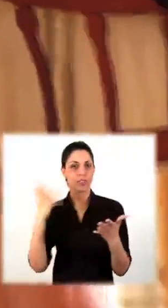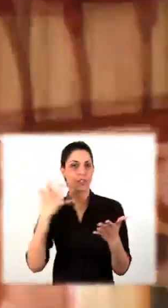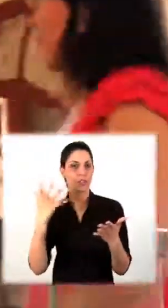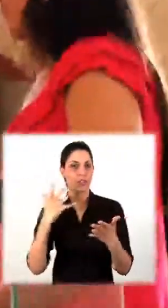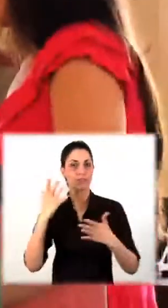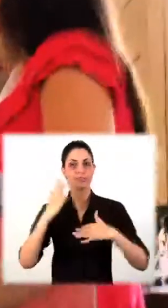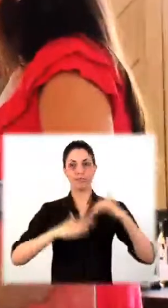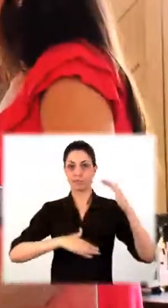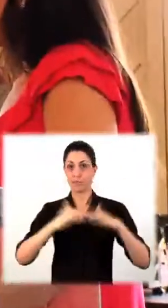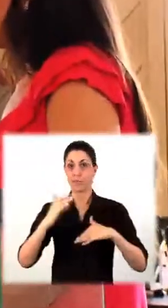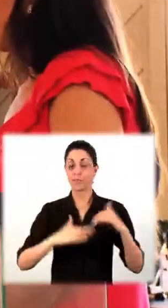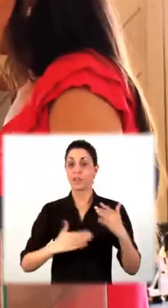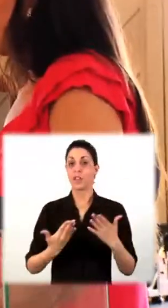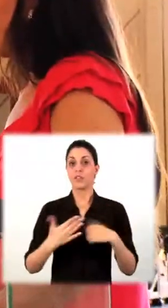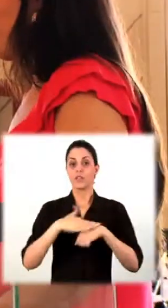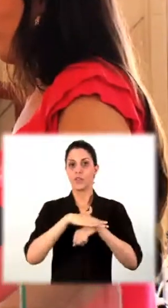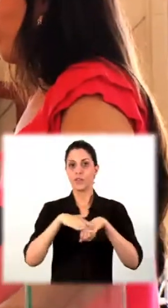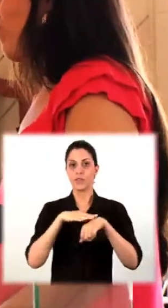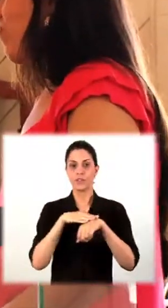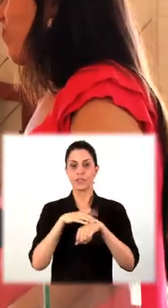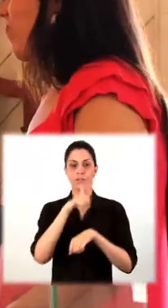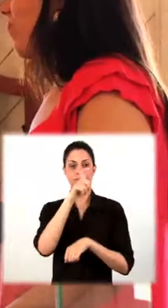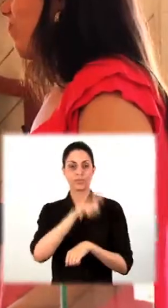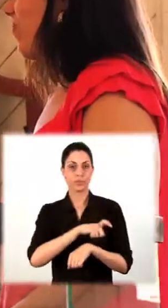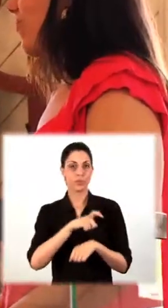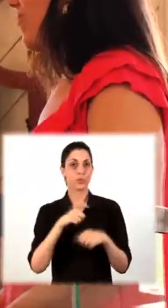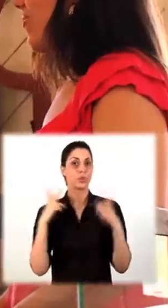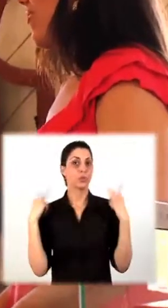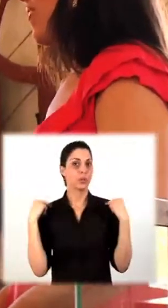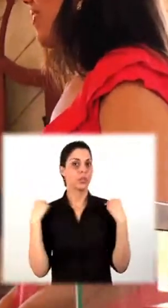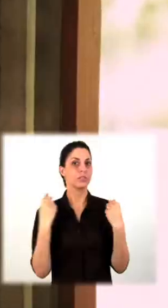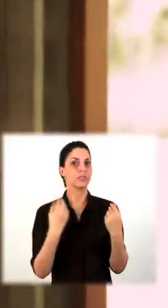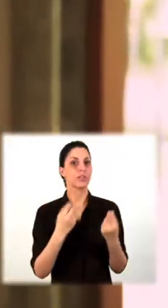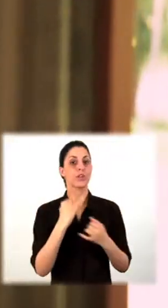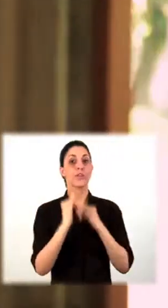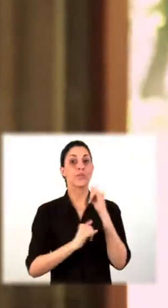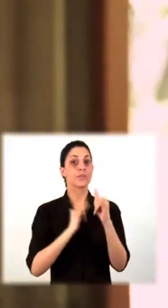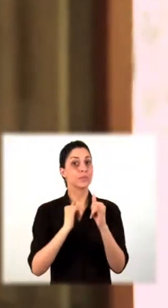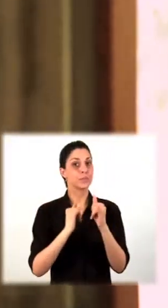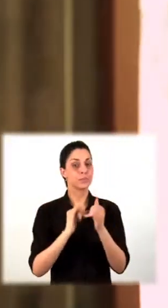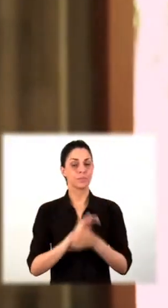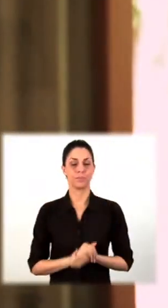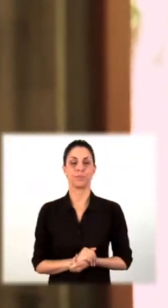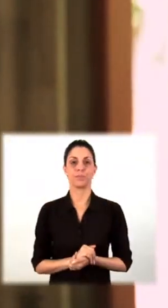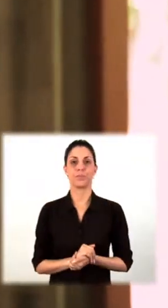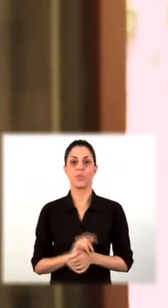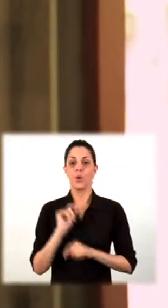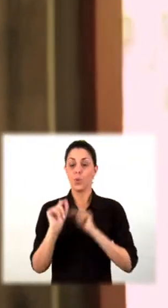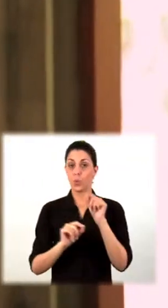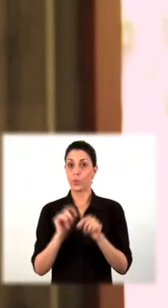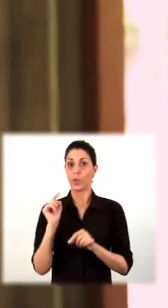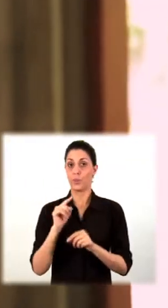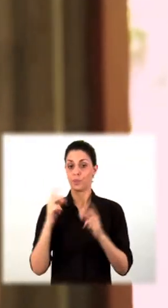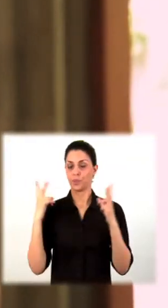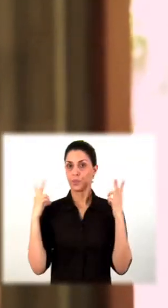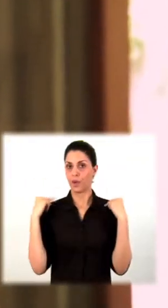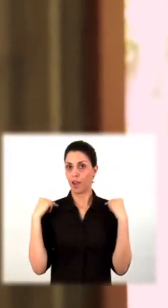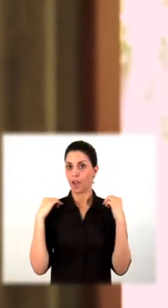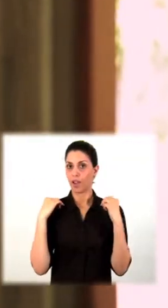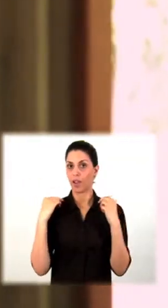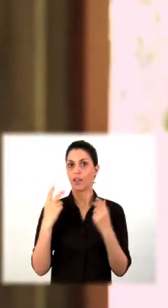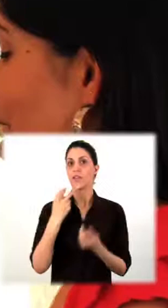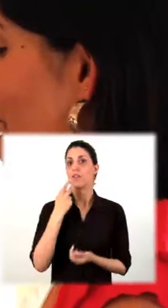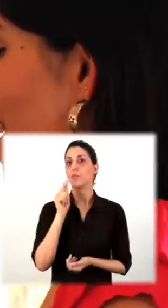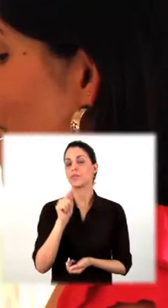informações, vai conversar com ele para coletar algumas informações. O que esse maquinista fala para